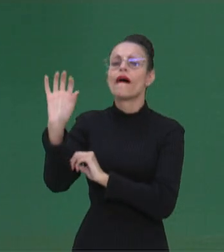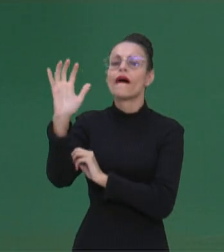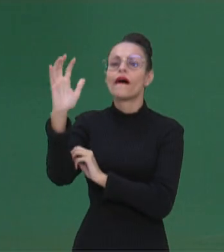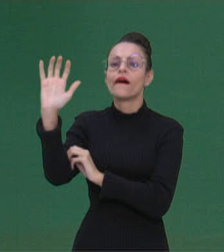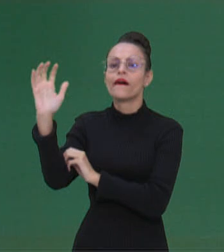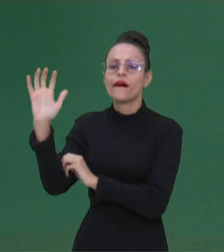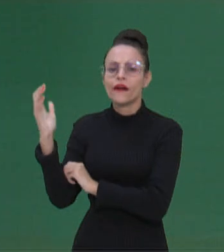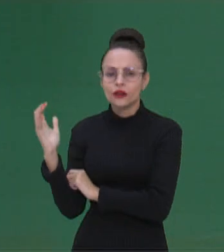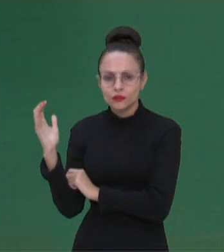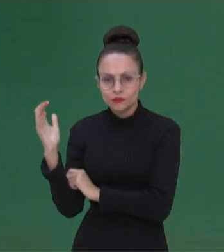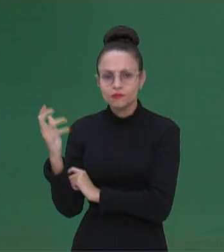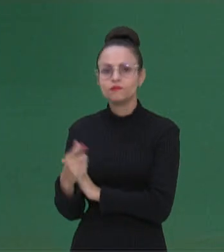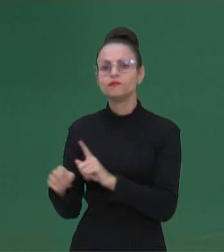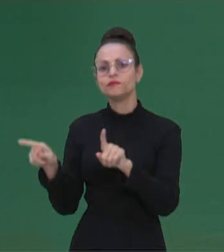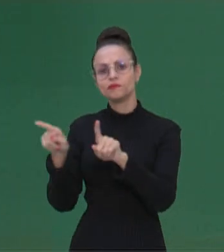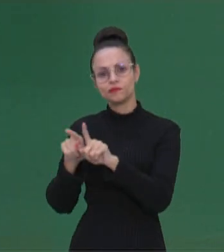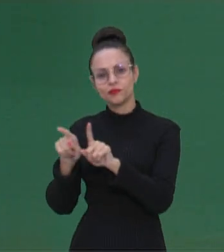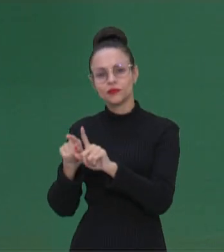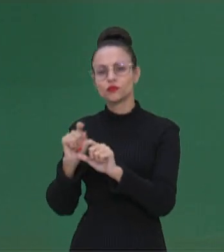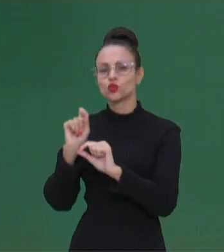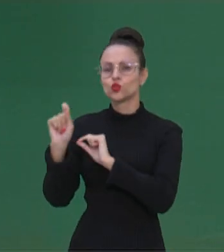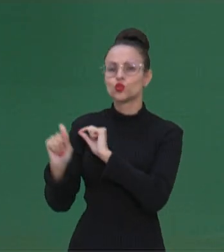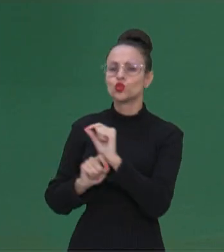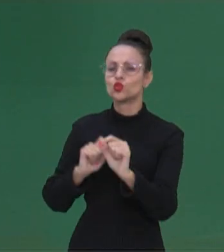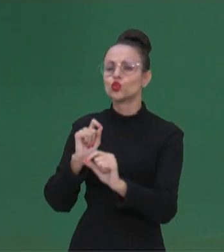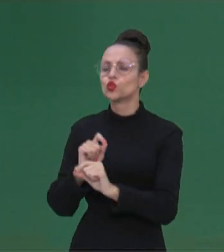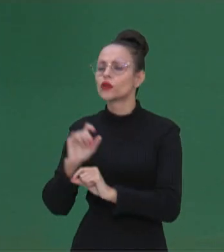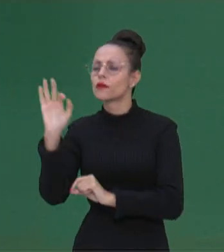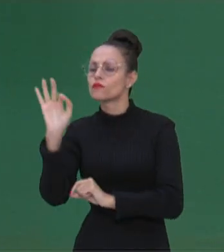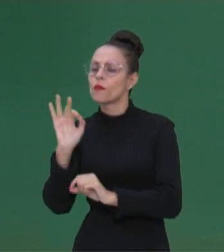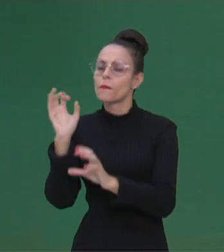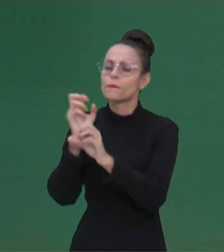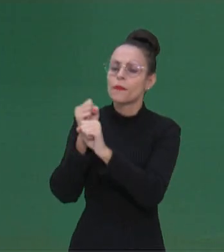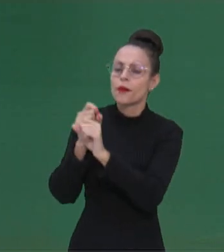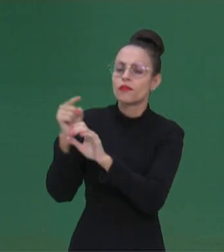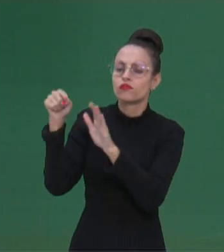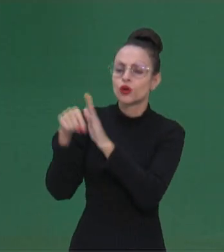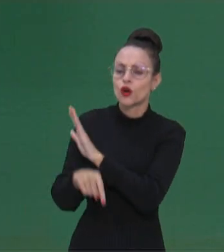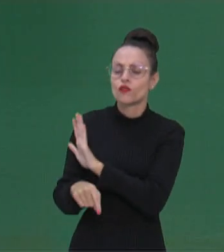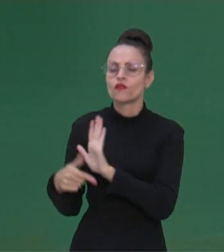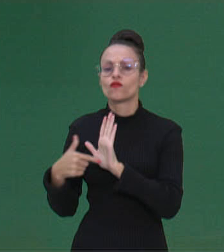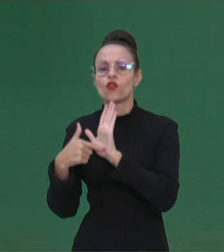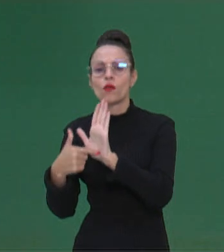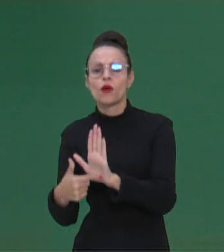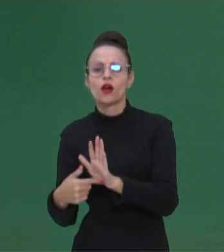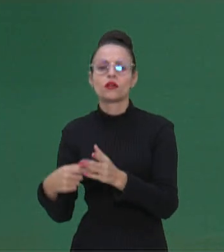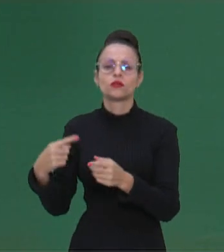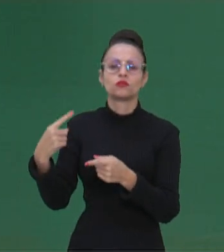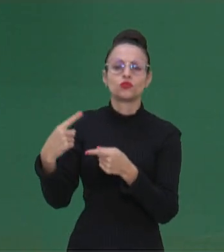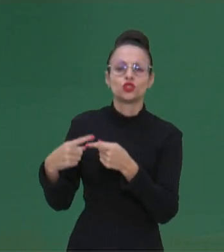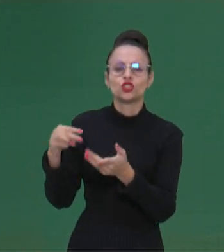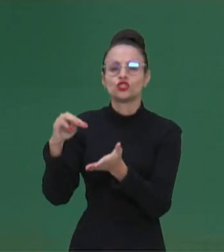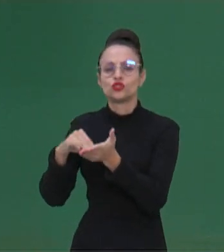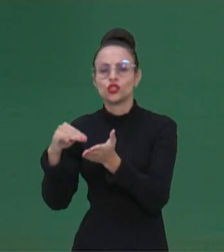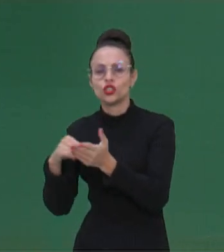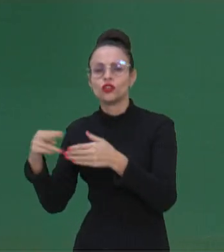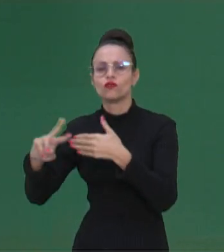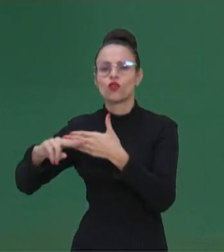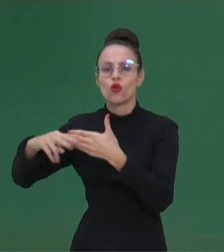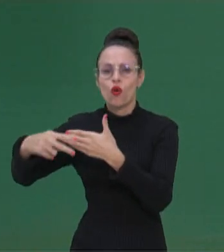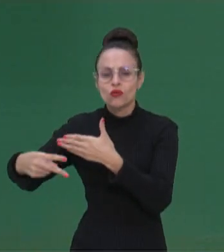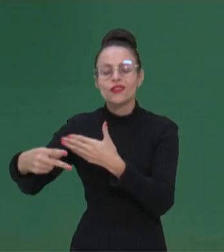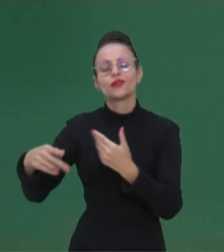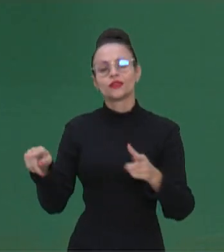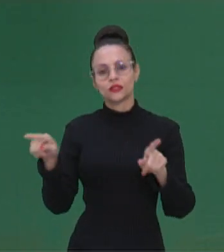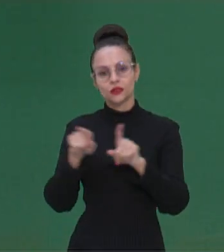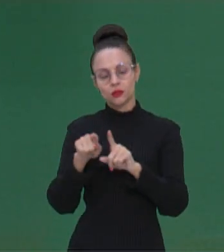né? E também os dados, ela vai aprofundar, vai trazer causas, consequências, né? Então, é diferente